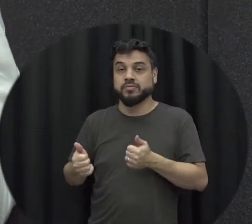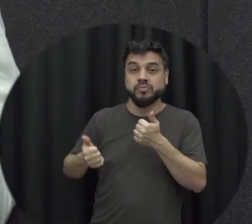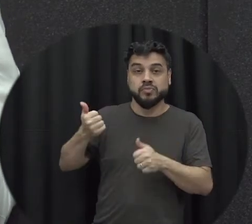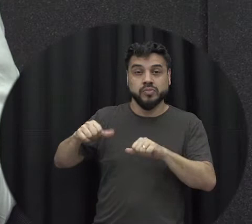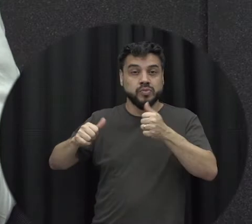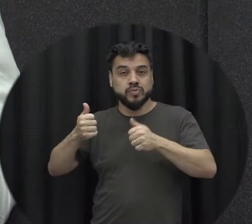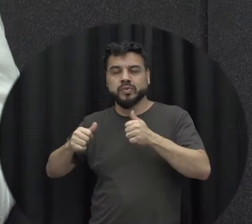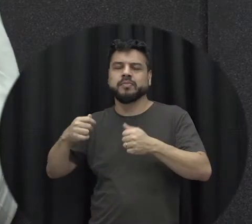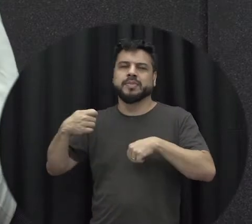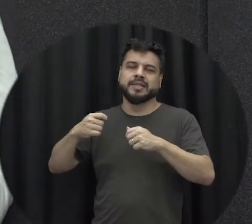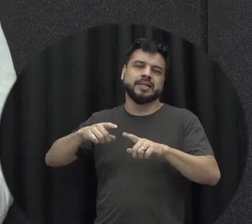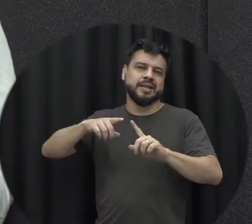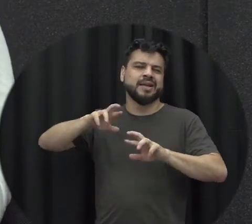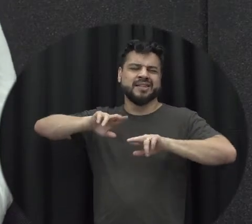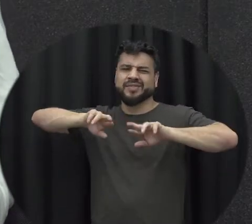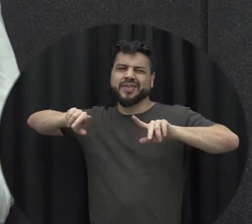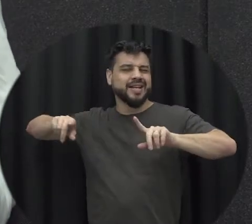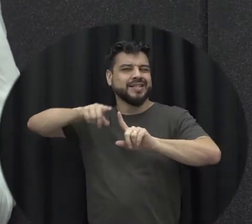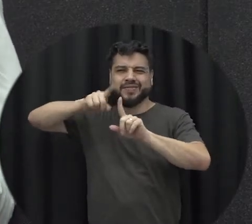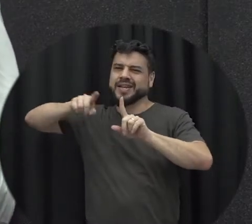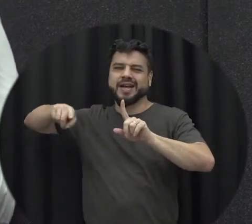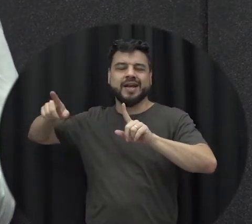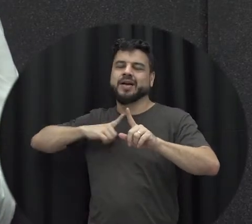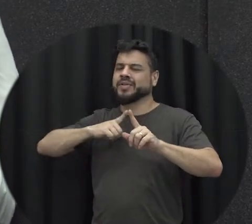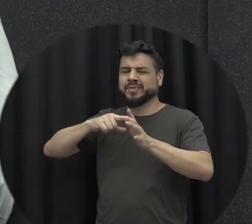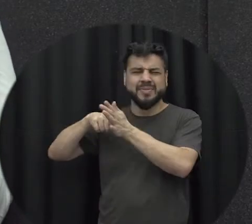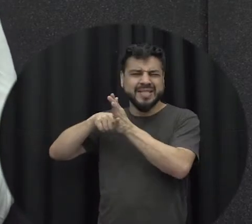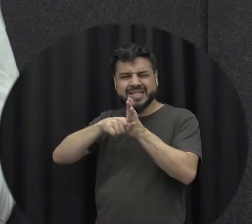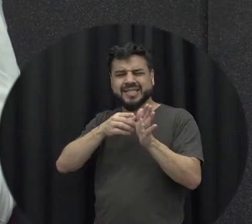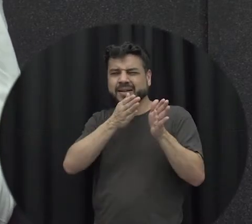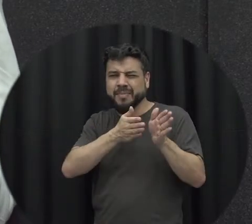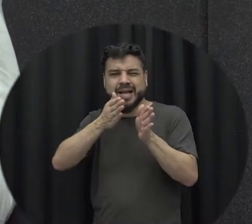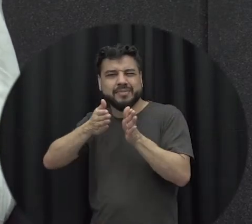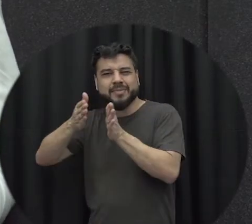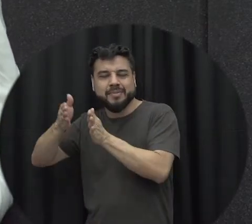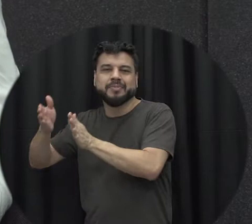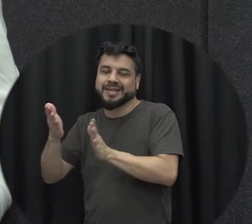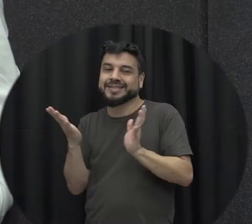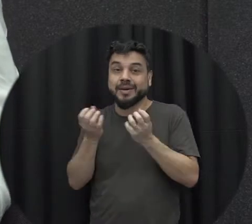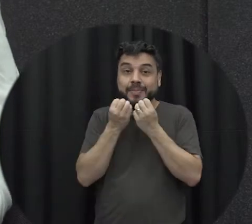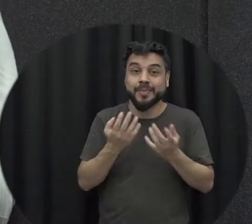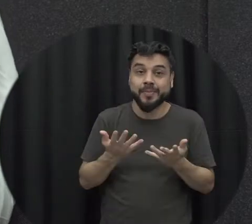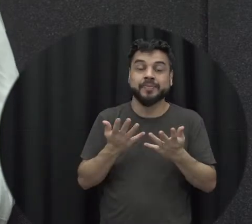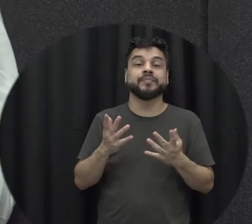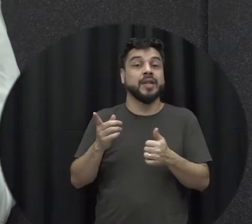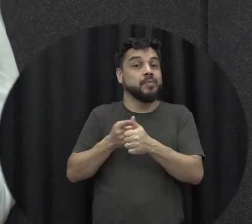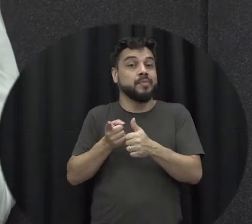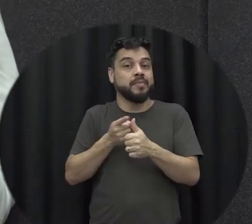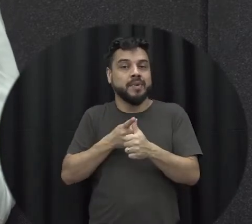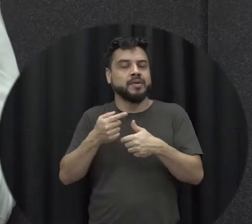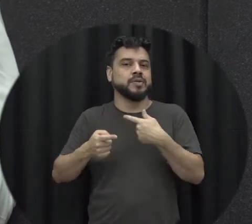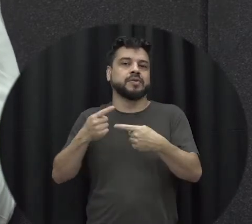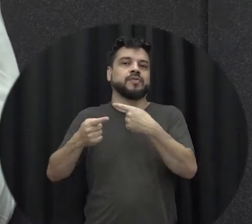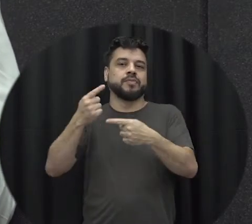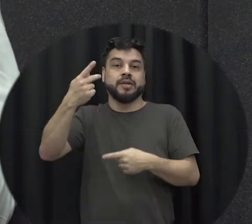variáveis ambientais todos da lavoura. Então, é um projeto bem passo a passo, mas que é o primeiro que a gente está desenvolvendo assim,